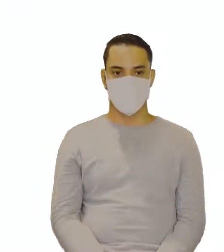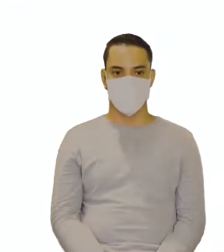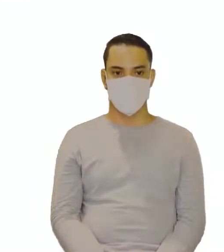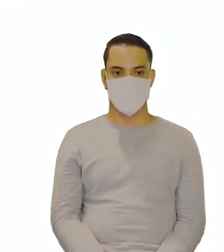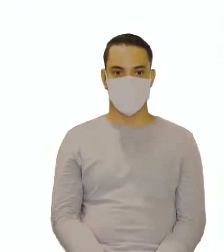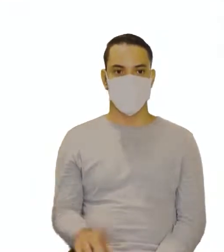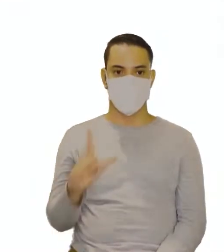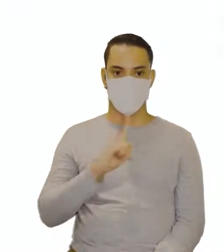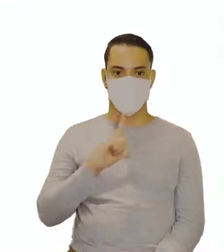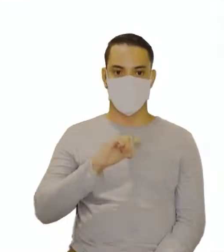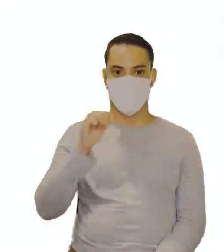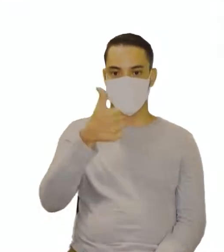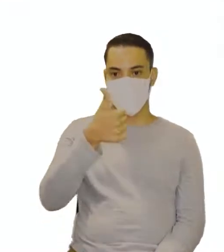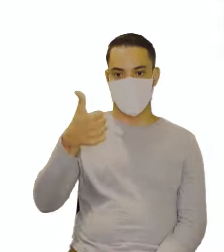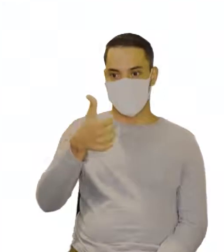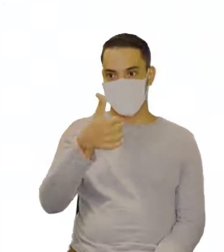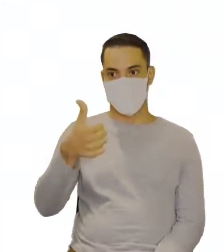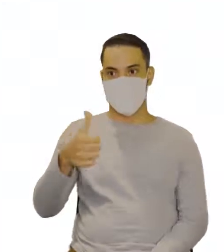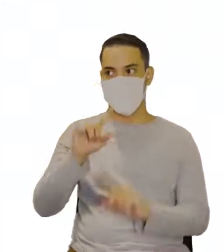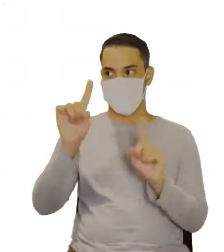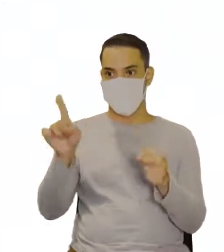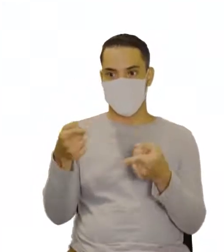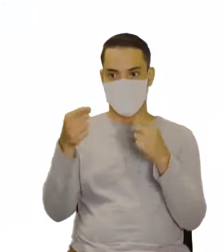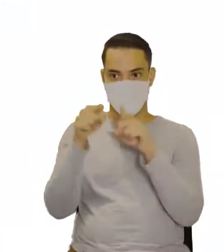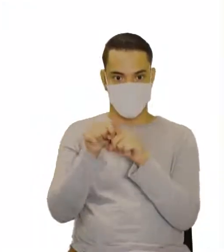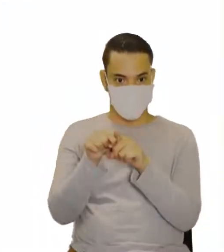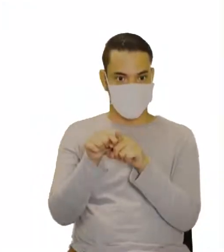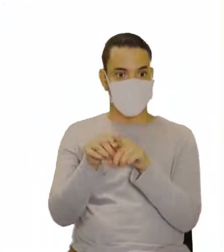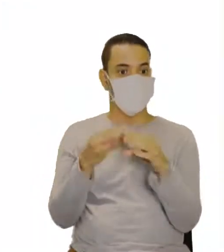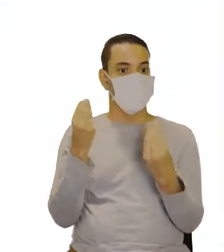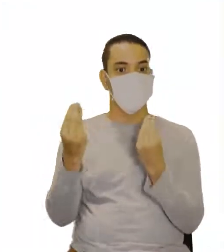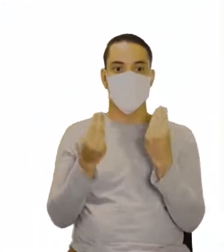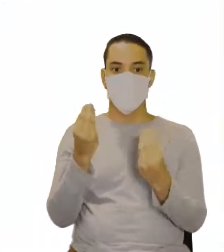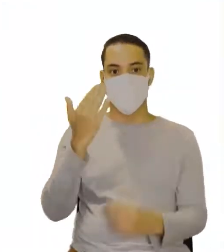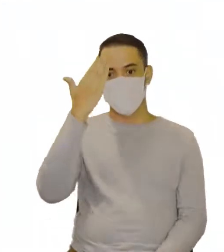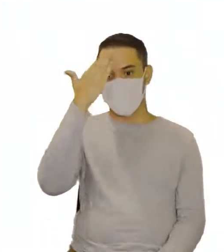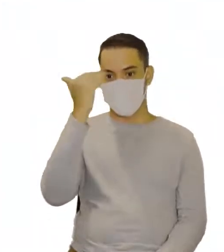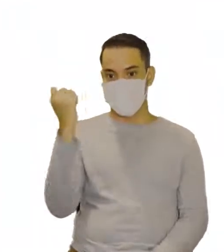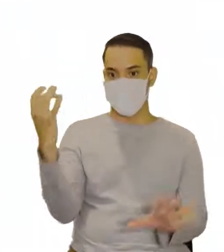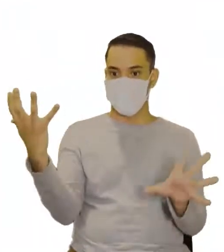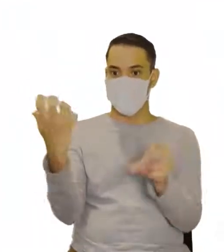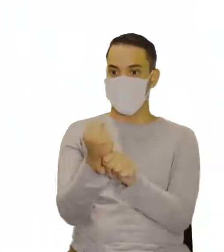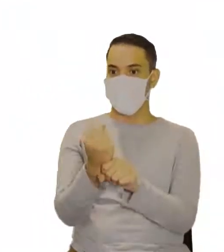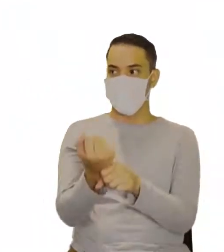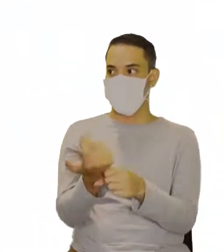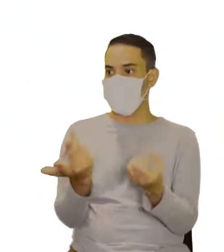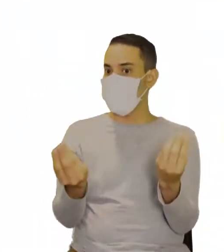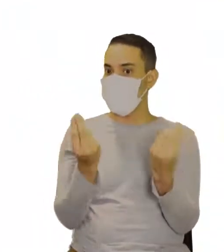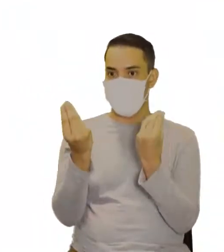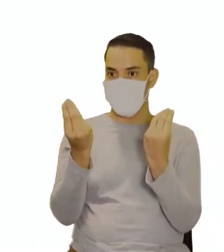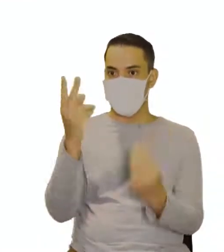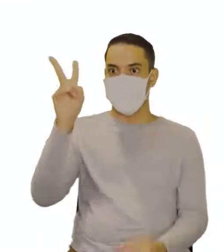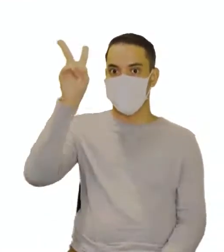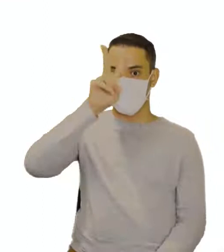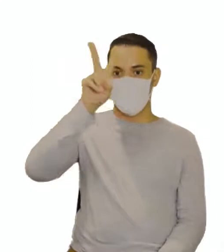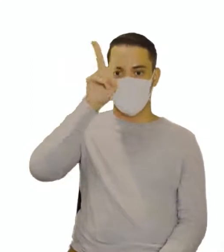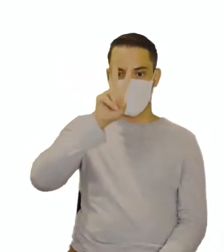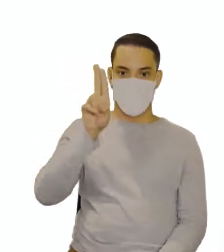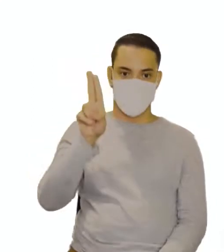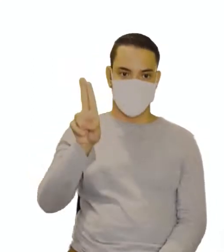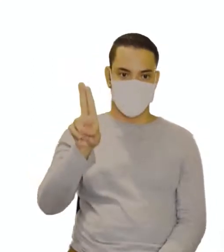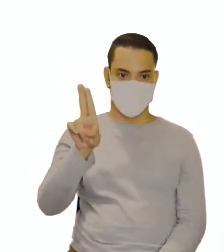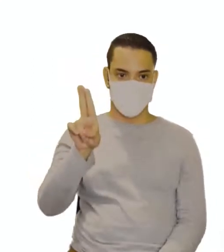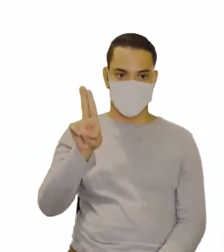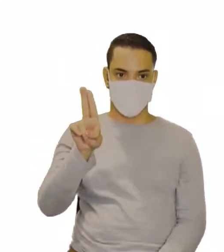Eu vou obter 11, tá, pessoal? Como é que nós vamos calcular essa corrente? Lembra, o